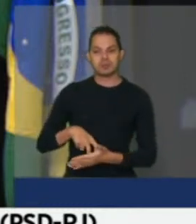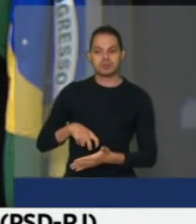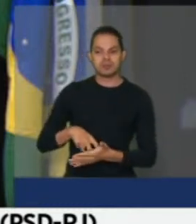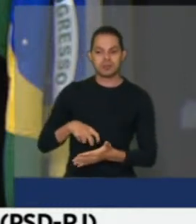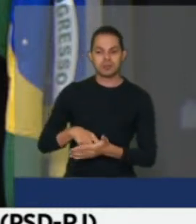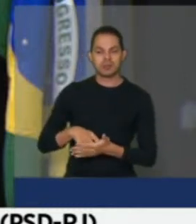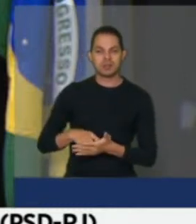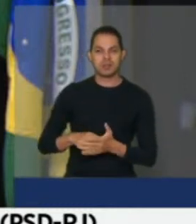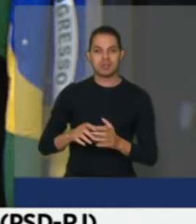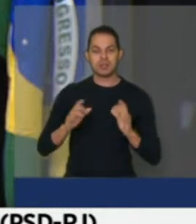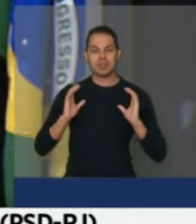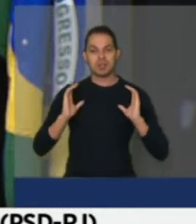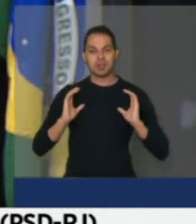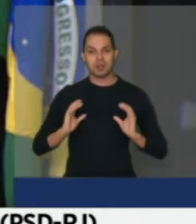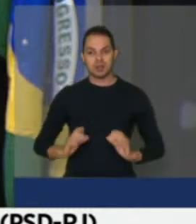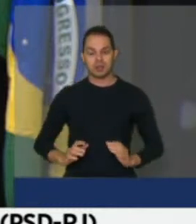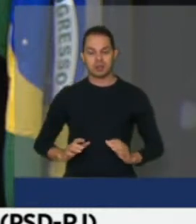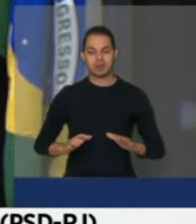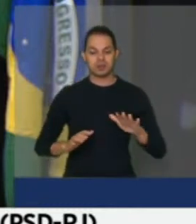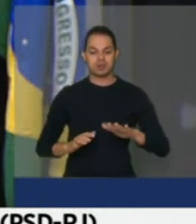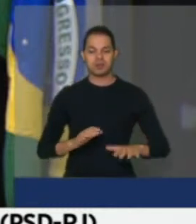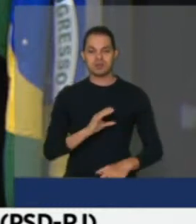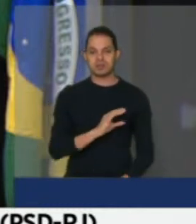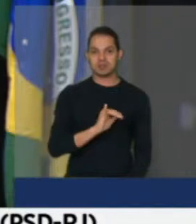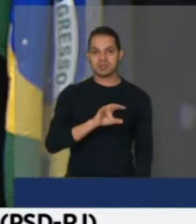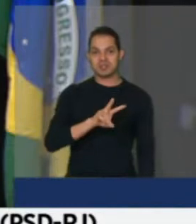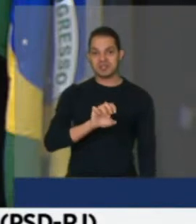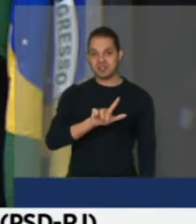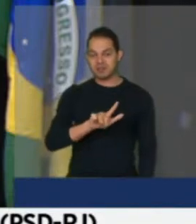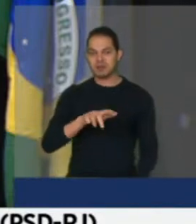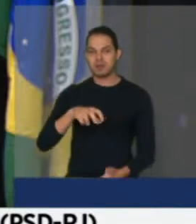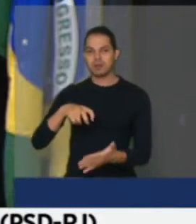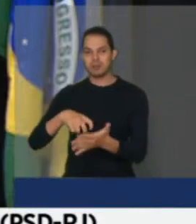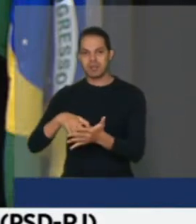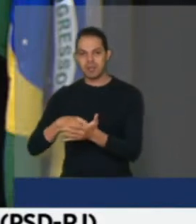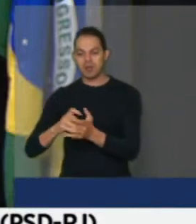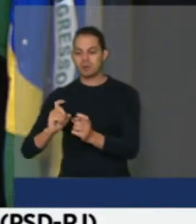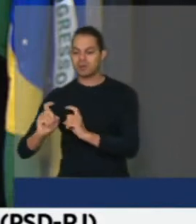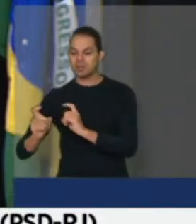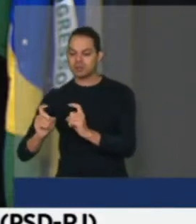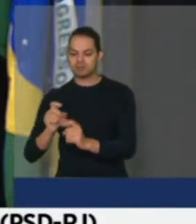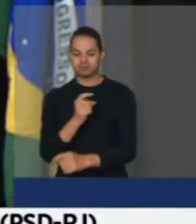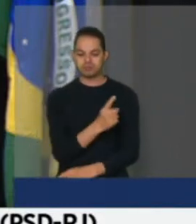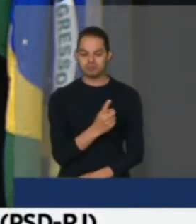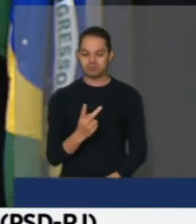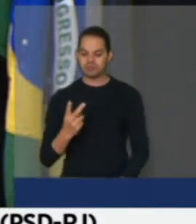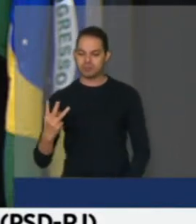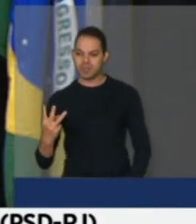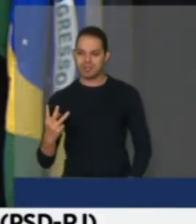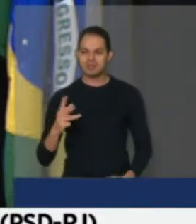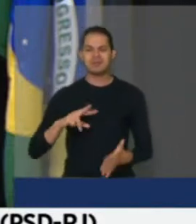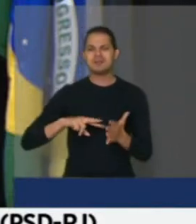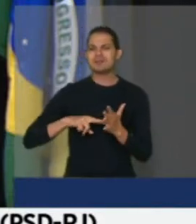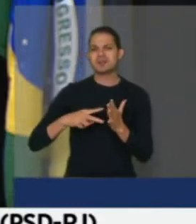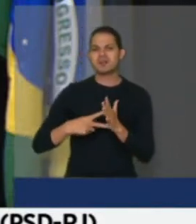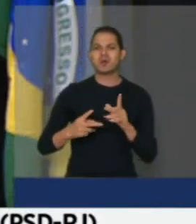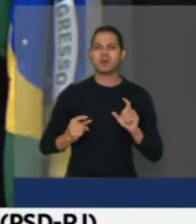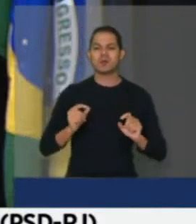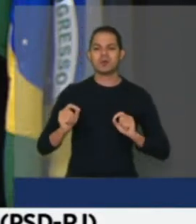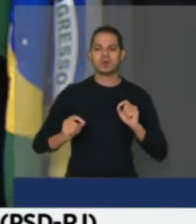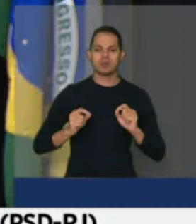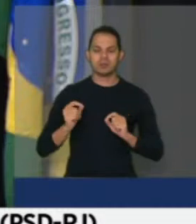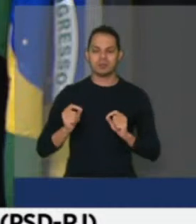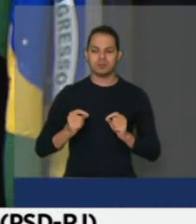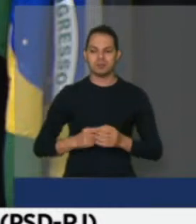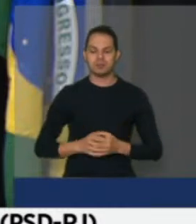mesma conduta nas esferas civil, penal e administrativa. O que isso quer dizer neste